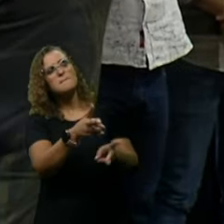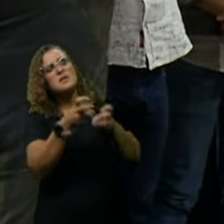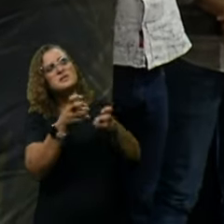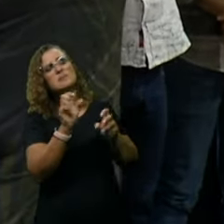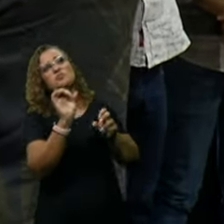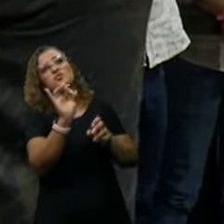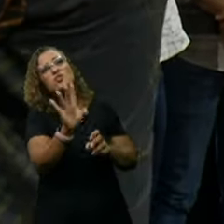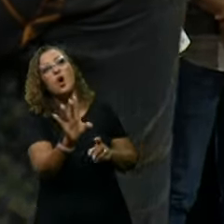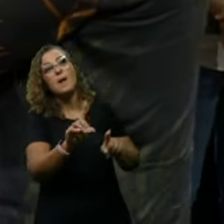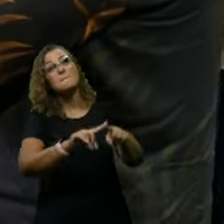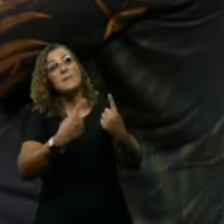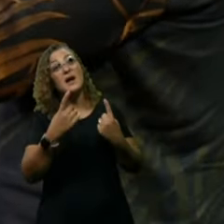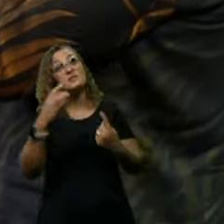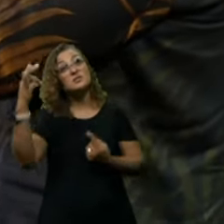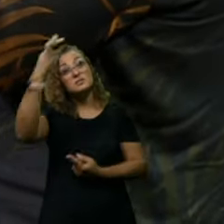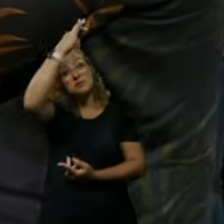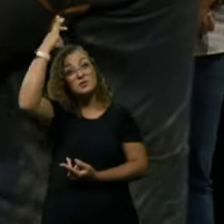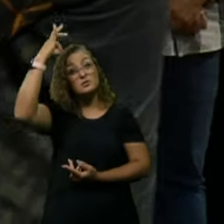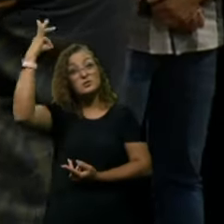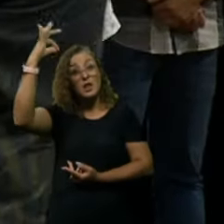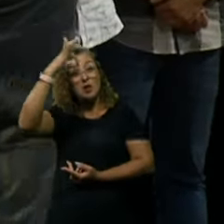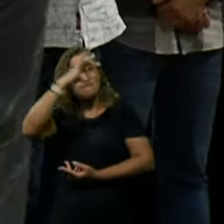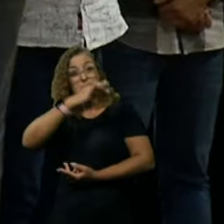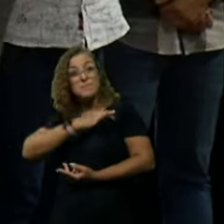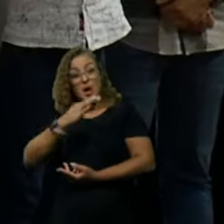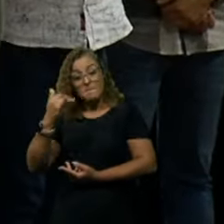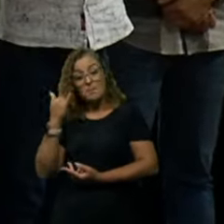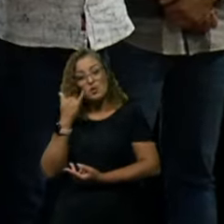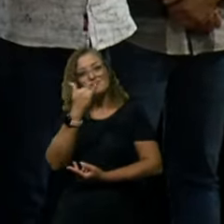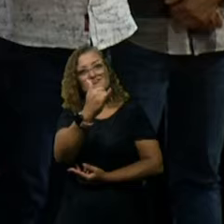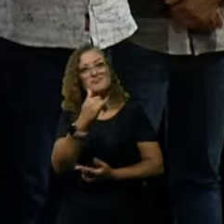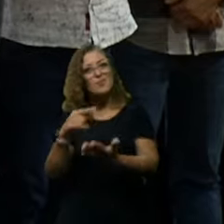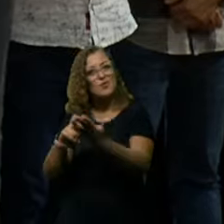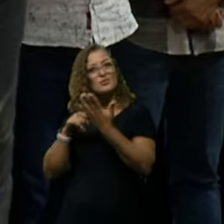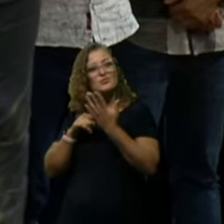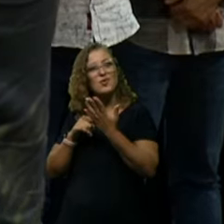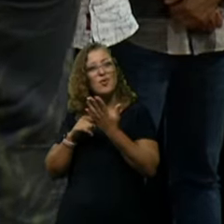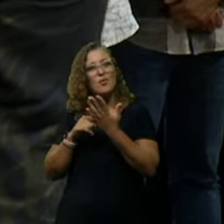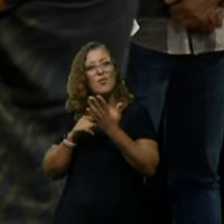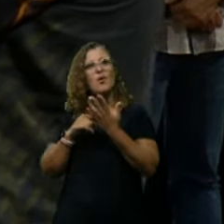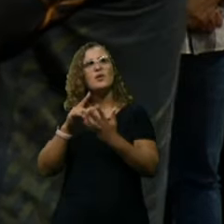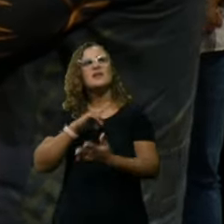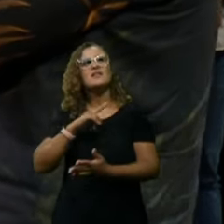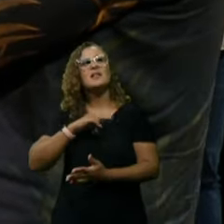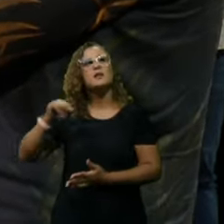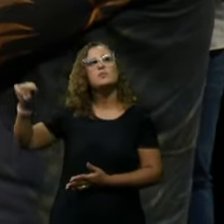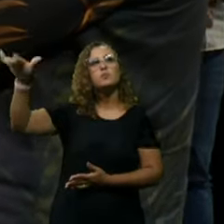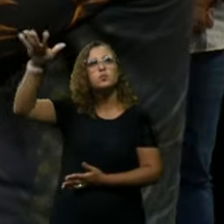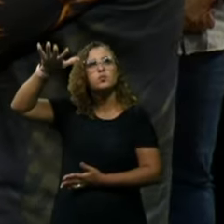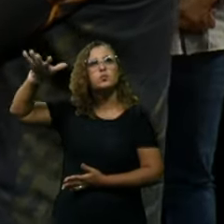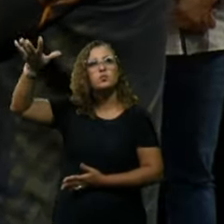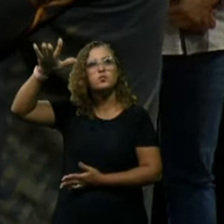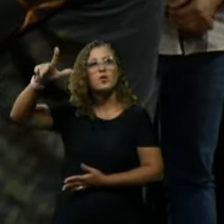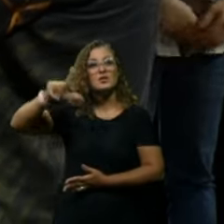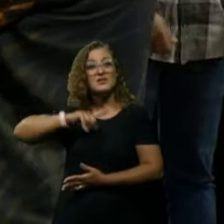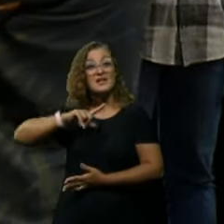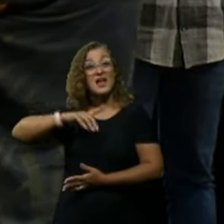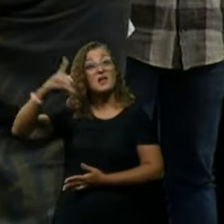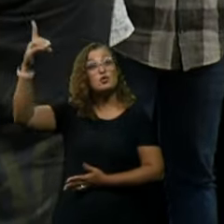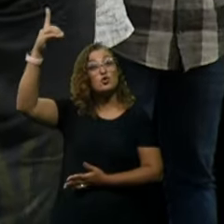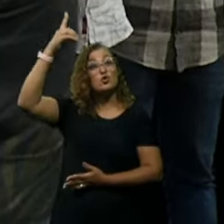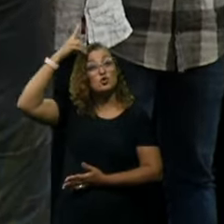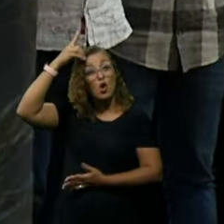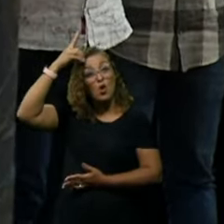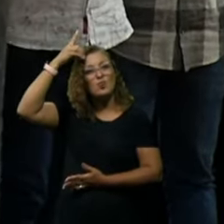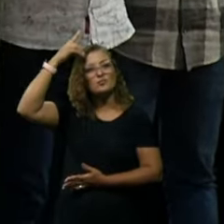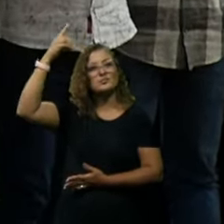santo de Deus mesmo me mostrou é o que há de Sobrenatural no teu ministério você tem donos espirituais Deus